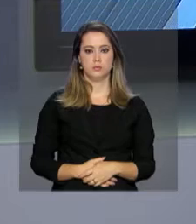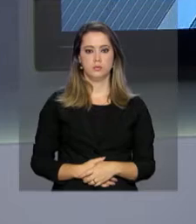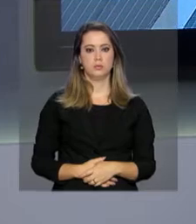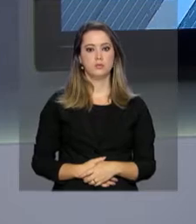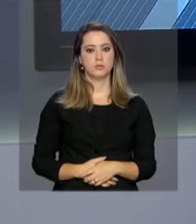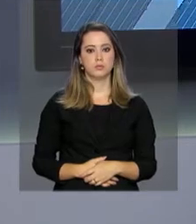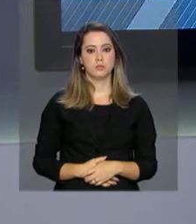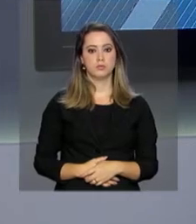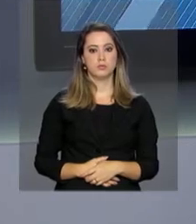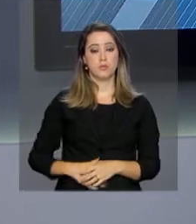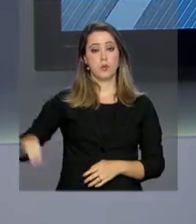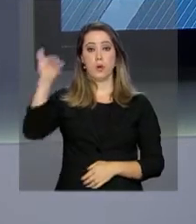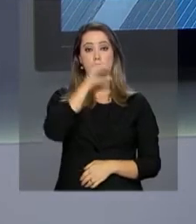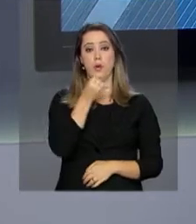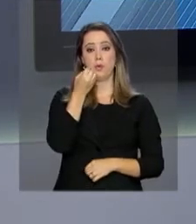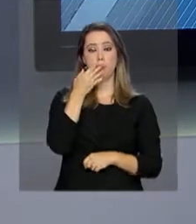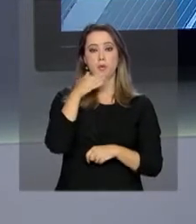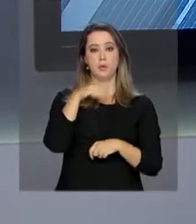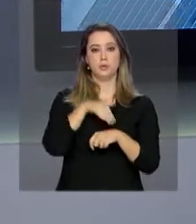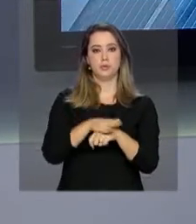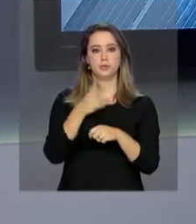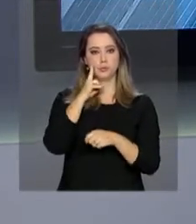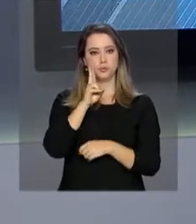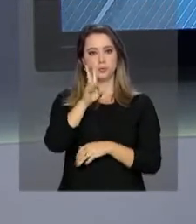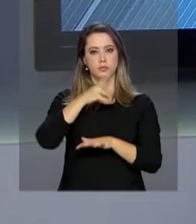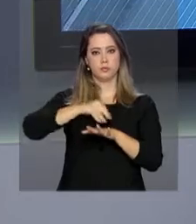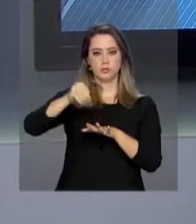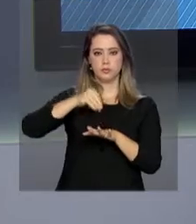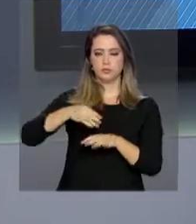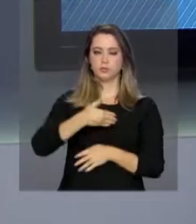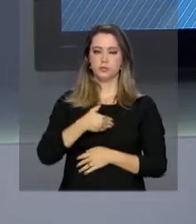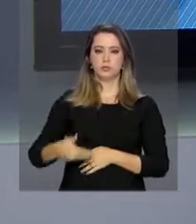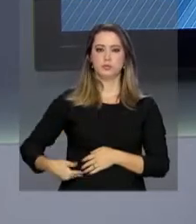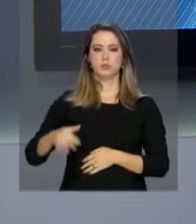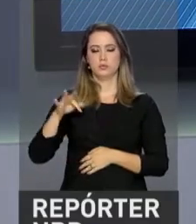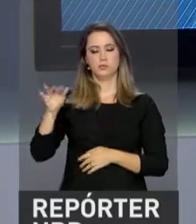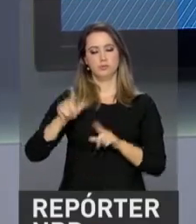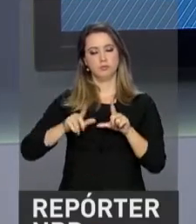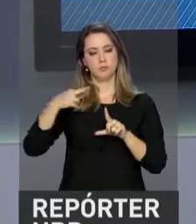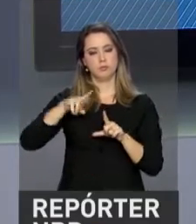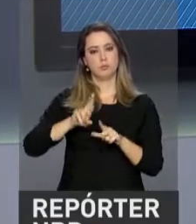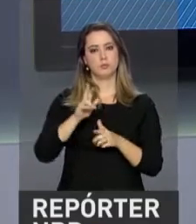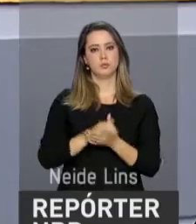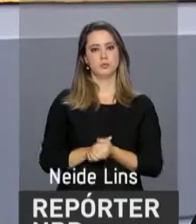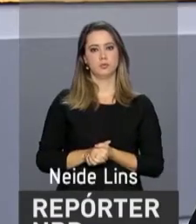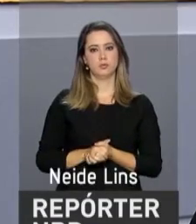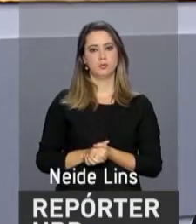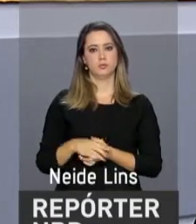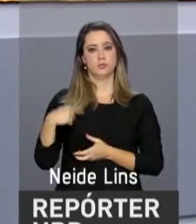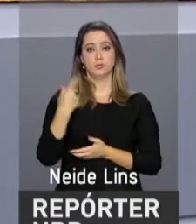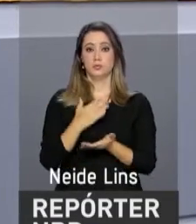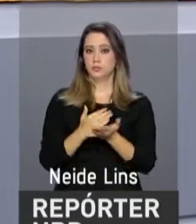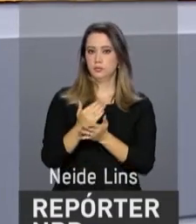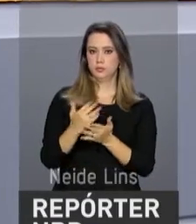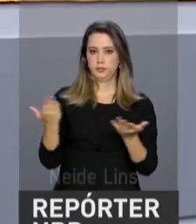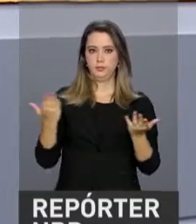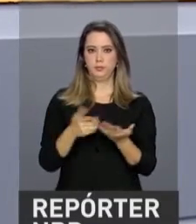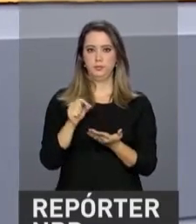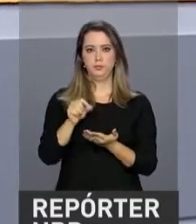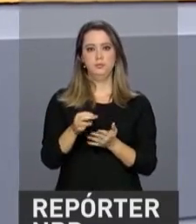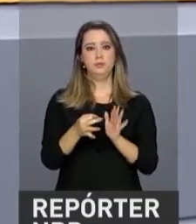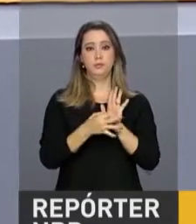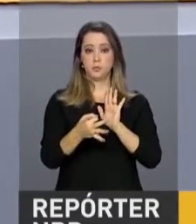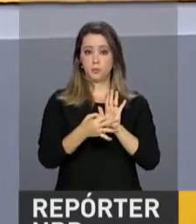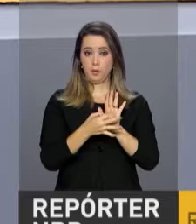olá boa noite a companhia agora as notícias do governo federal aqui no repórter nbr ea gente começa esta edição